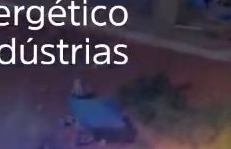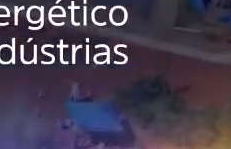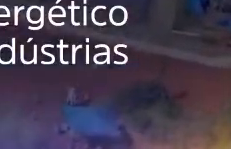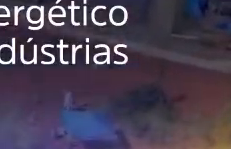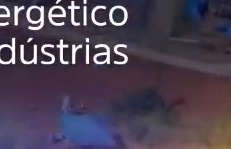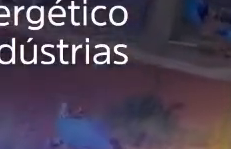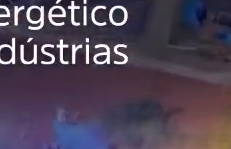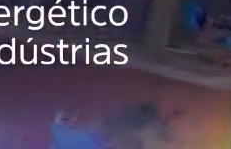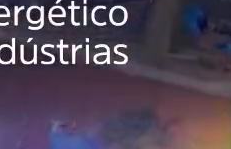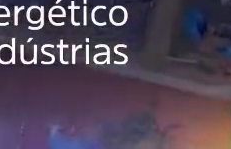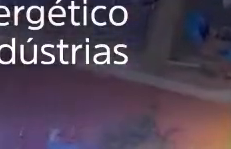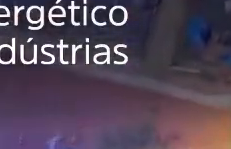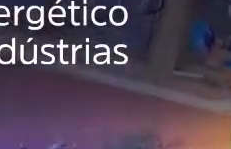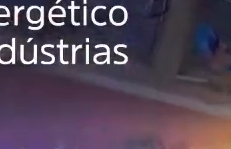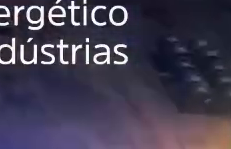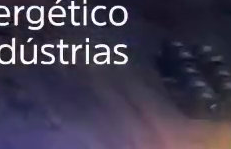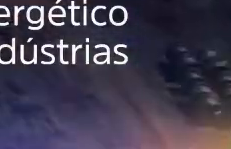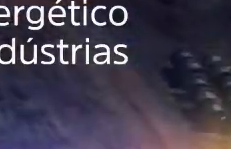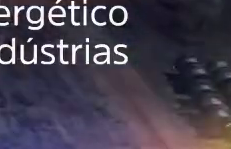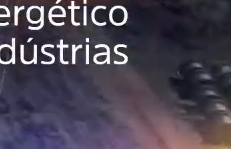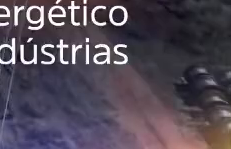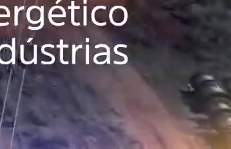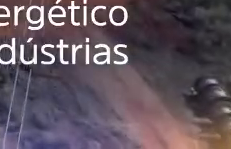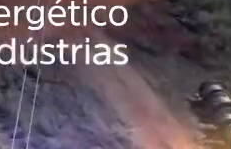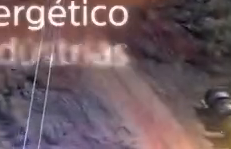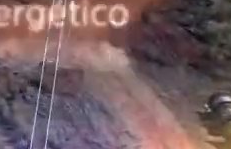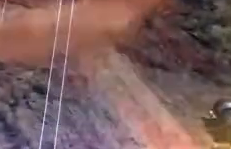as quatro substações digitais